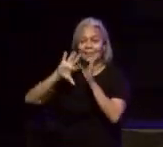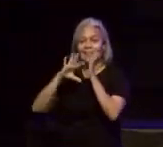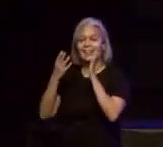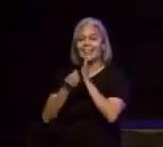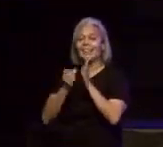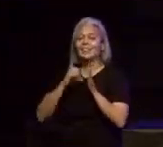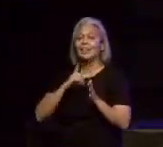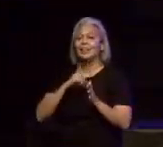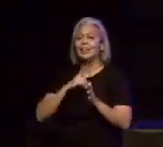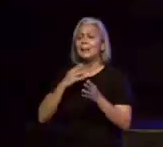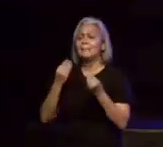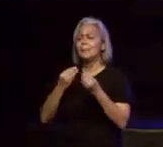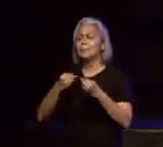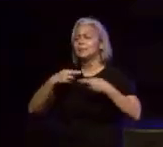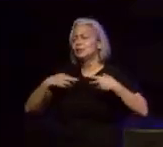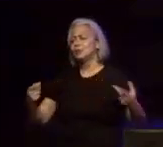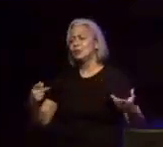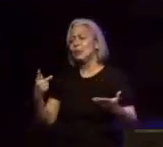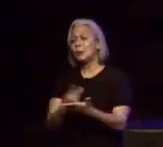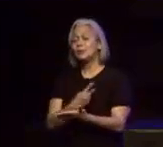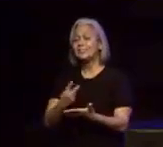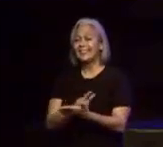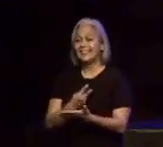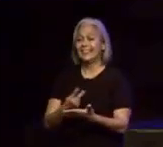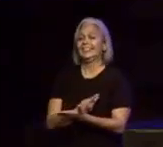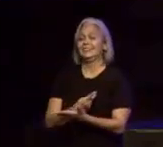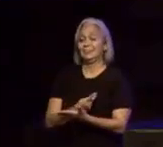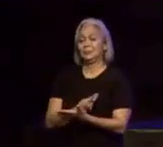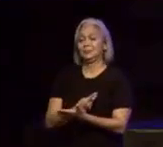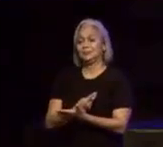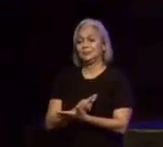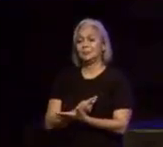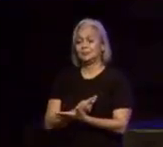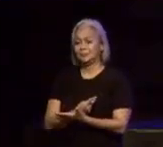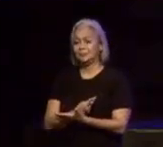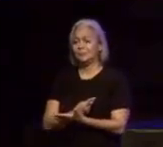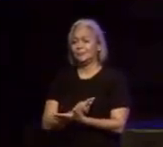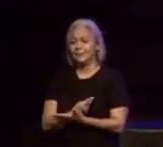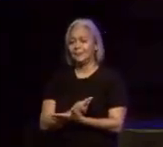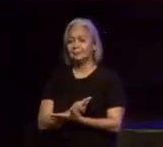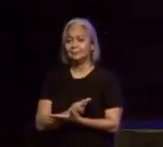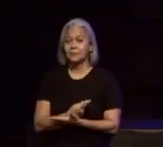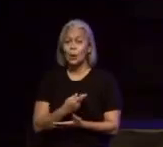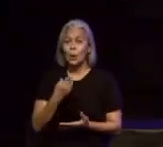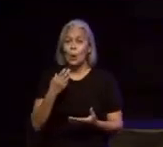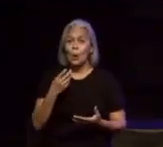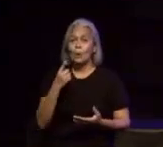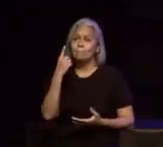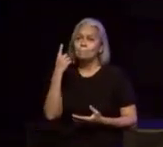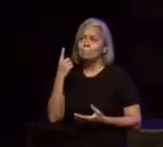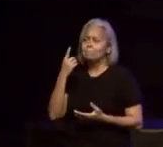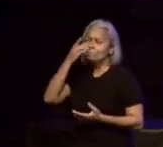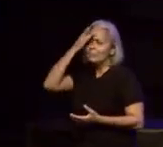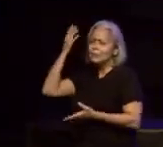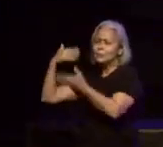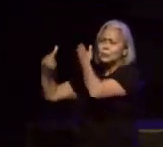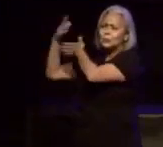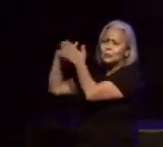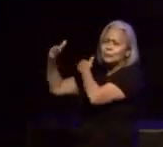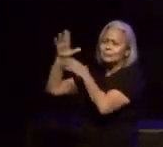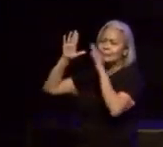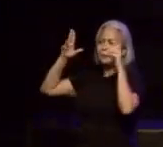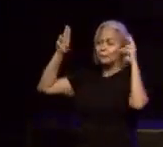que trazem consigo uma mancha para a igreja. Né? Uma pessoa muito famosa da antiguidade é Mahatma